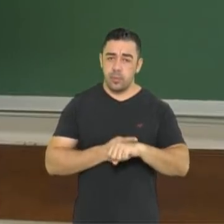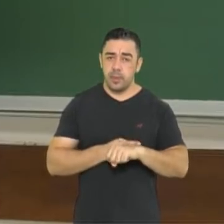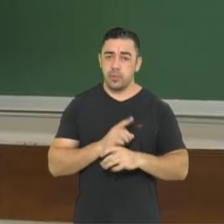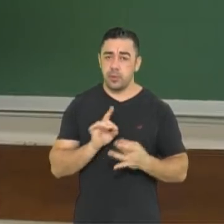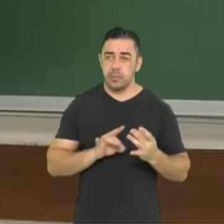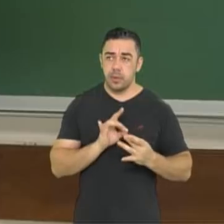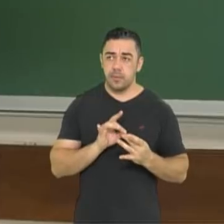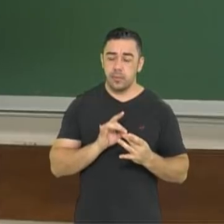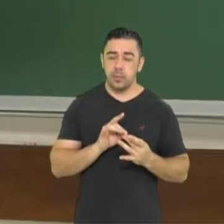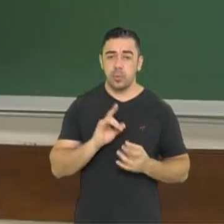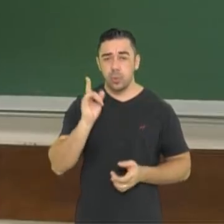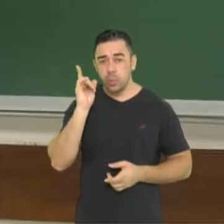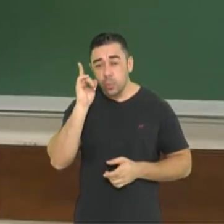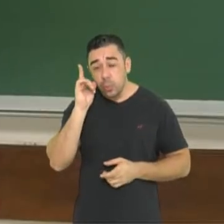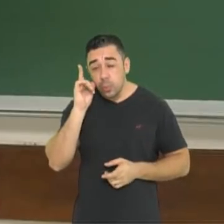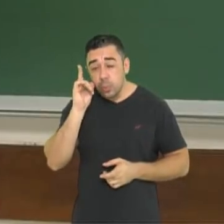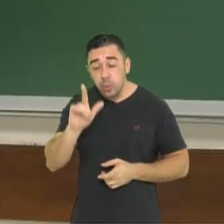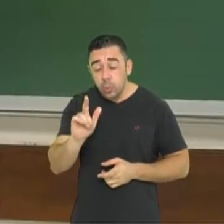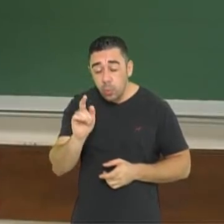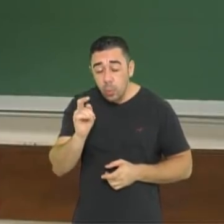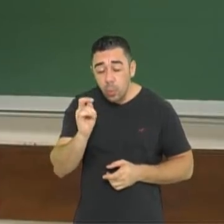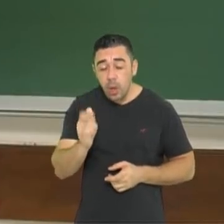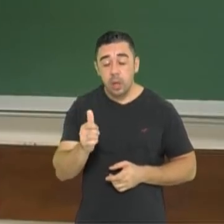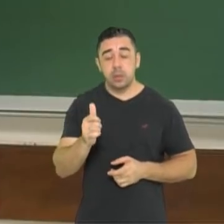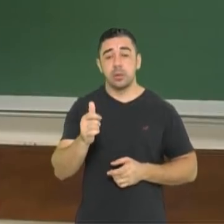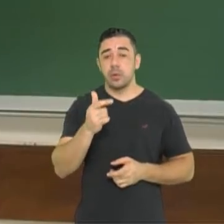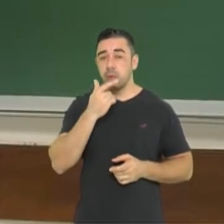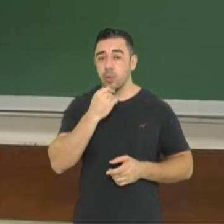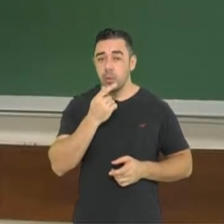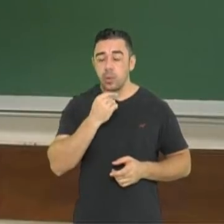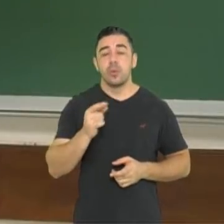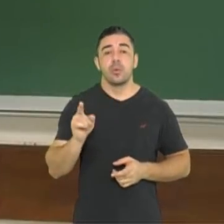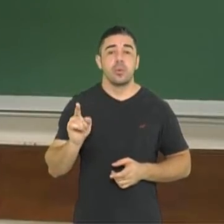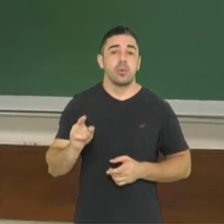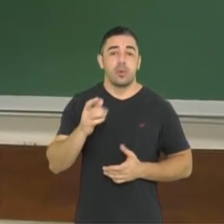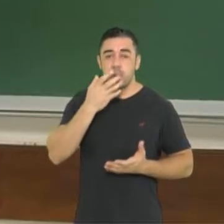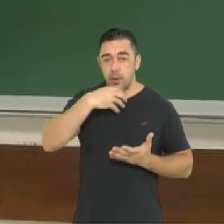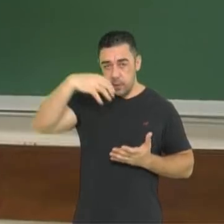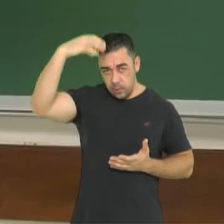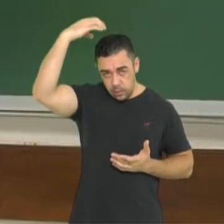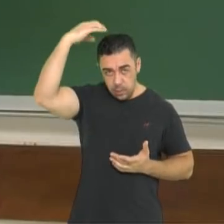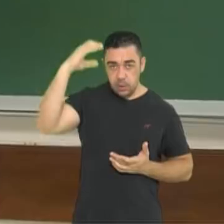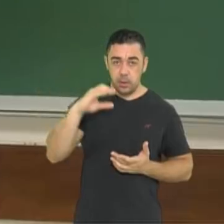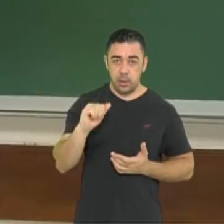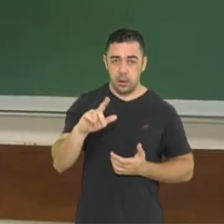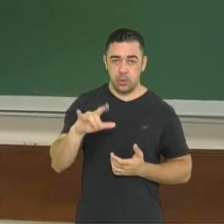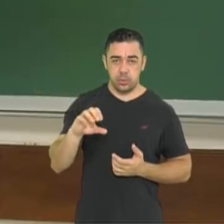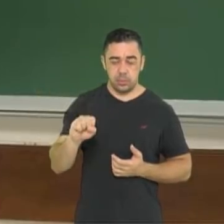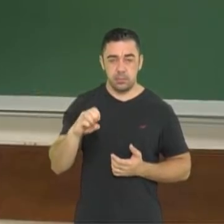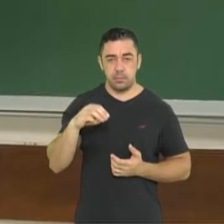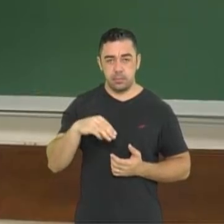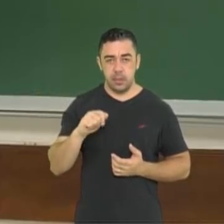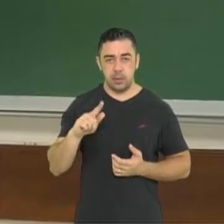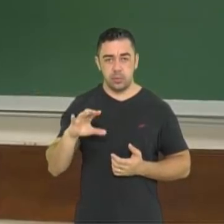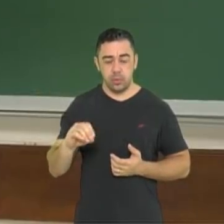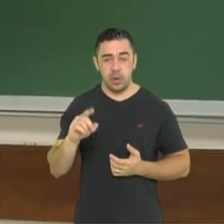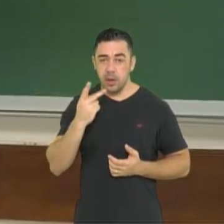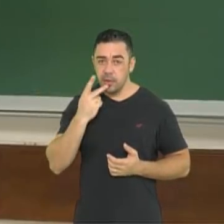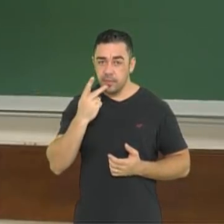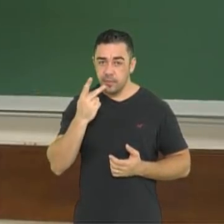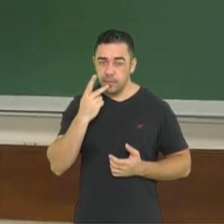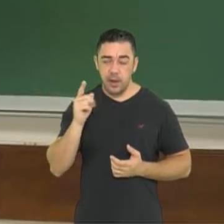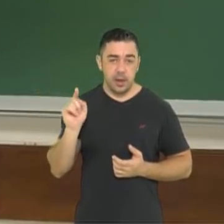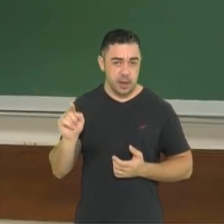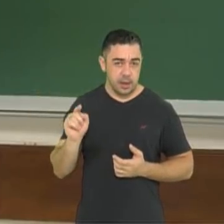entendemos como uma aproximação. Carlos Magno fez um trabalho muito bacana também, até na própria educação. A gente fala sobre escolásticas, não coloquei